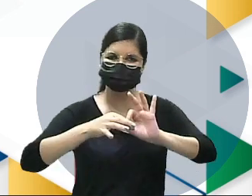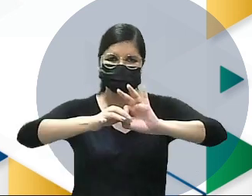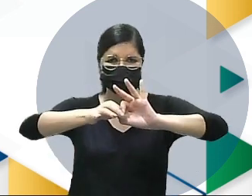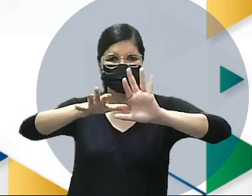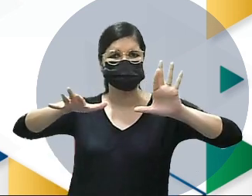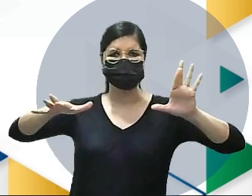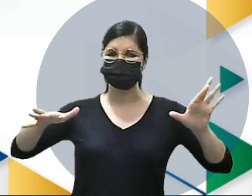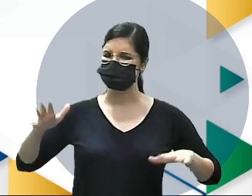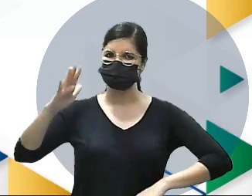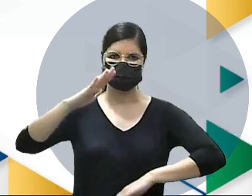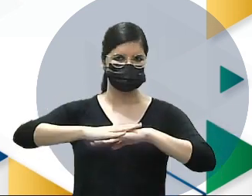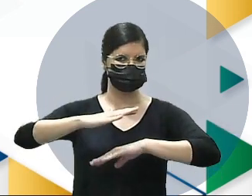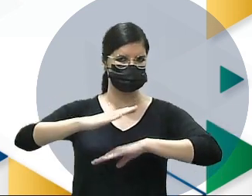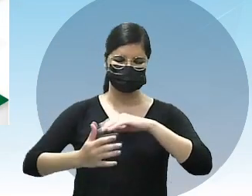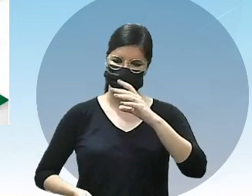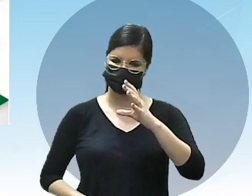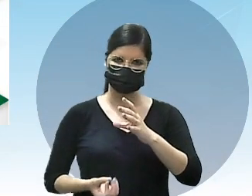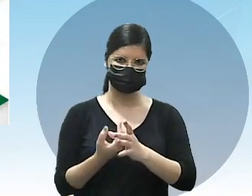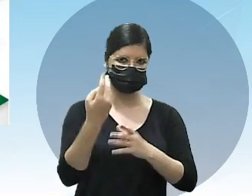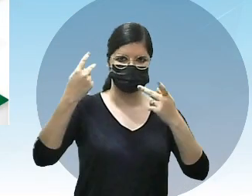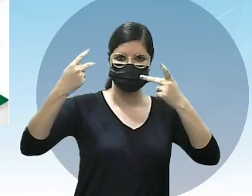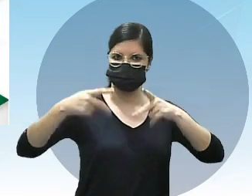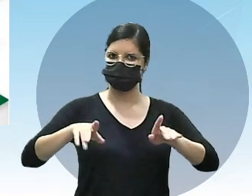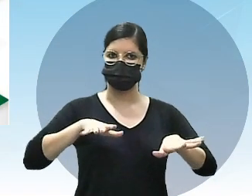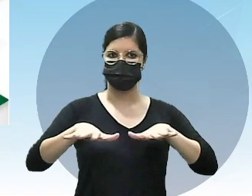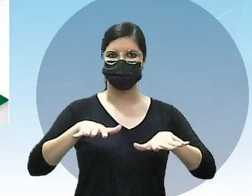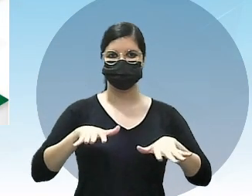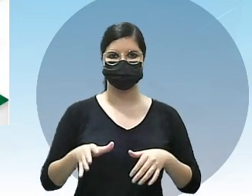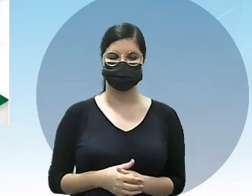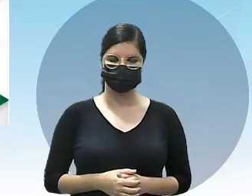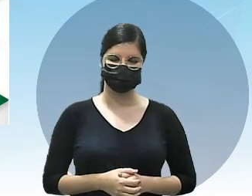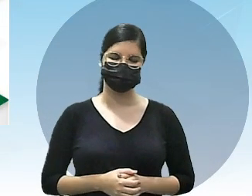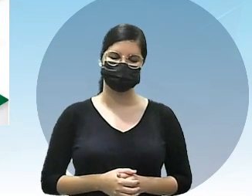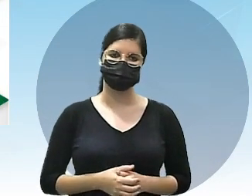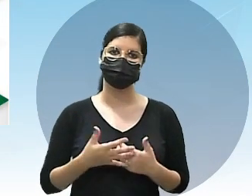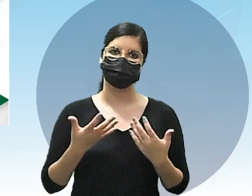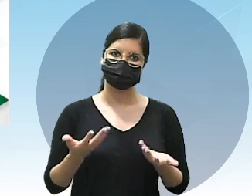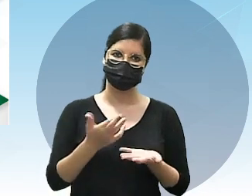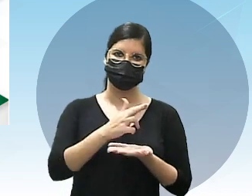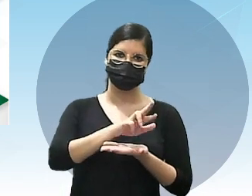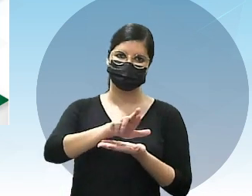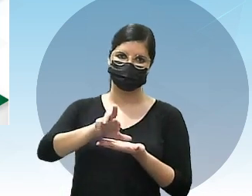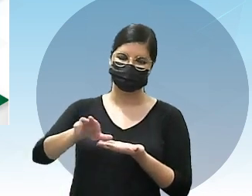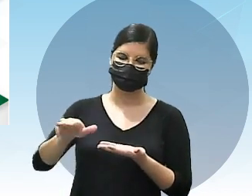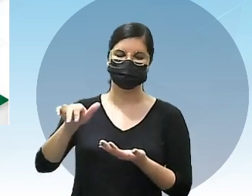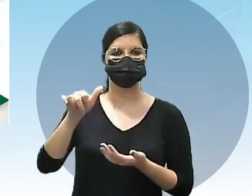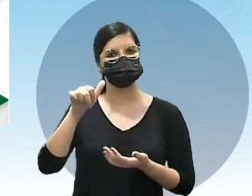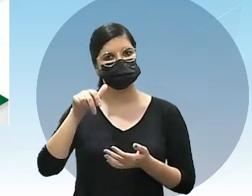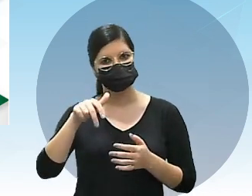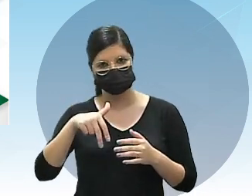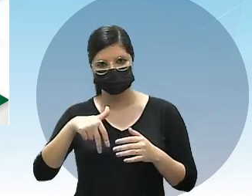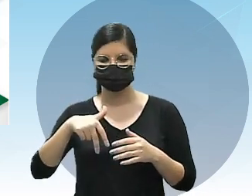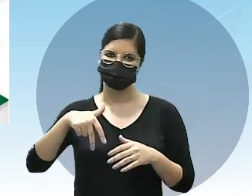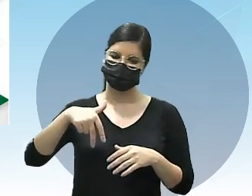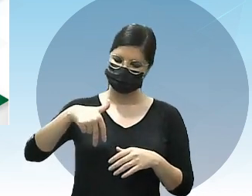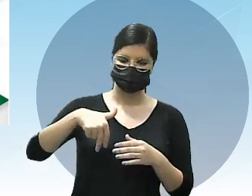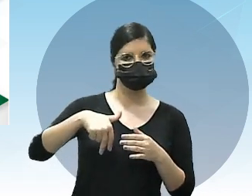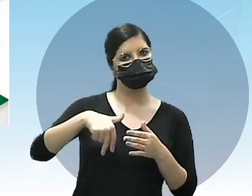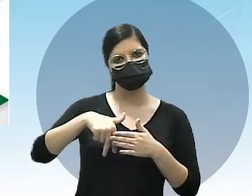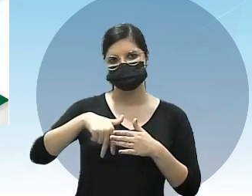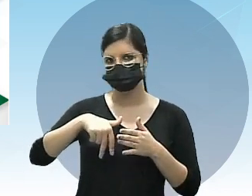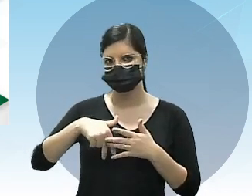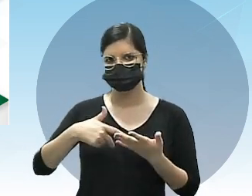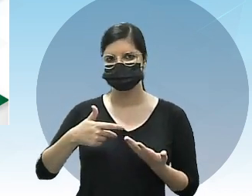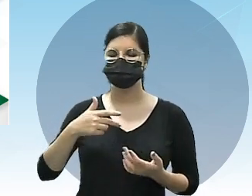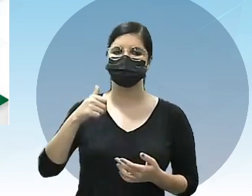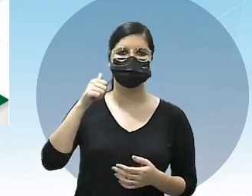tempo todo a possibilidade de criar em cima dos próprios movimentos abrangendo assim variedades de gênero de ritmos e formas de performance